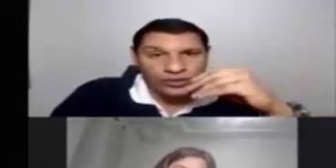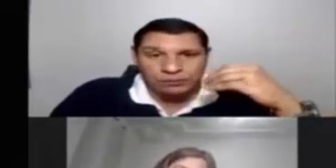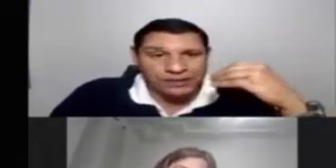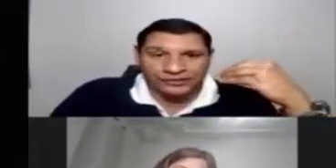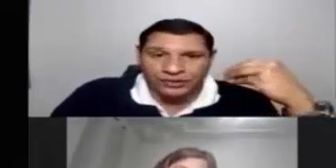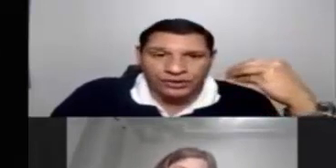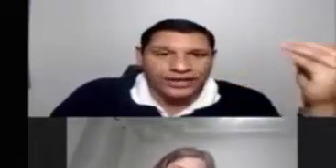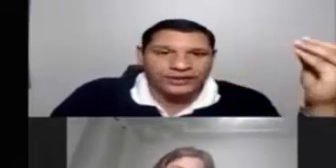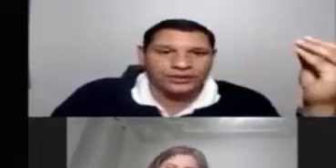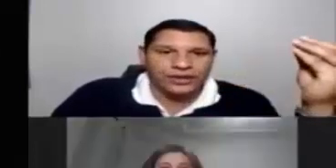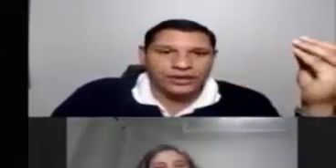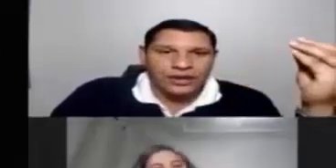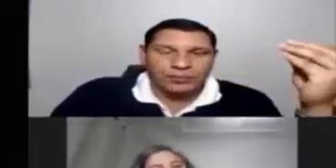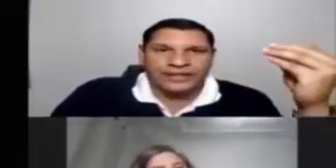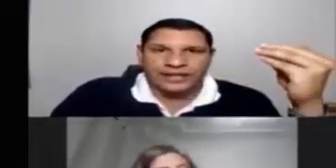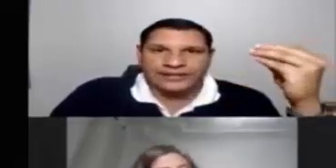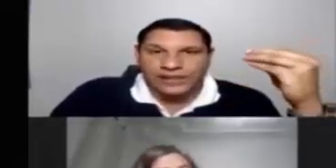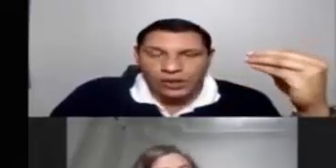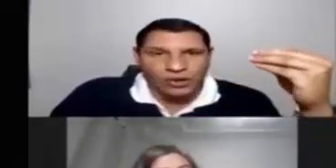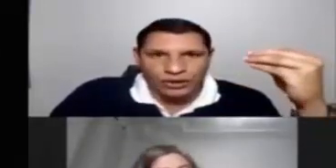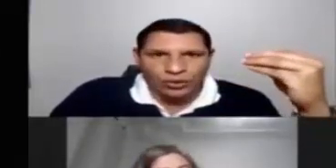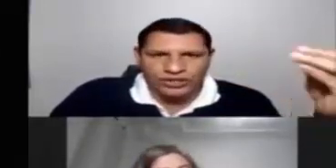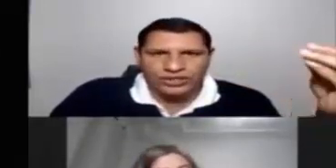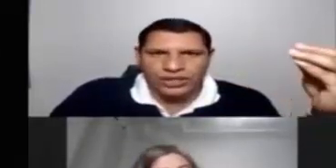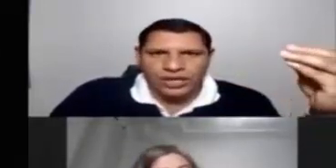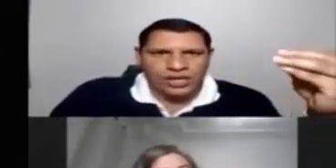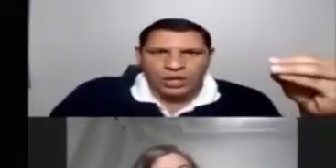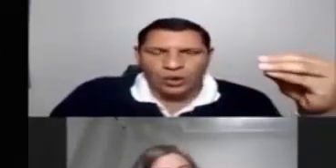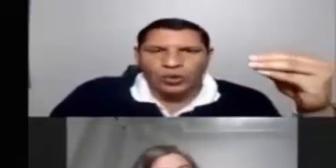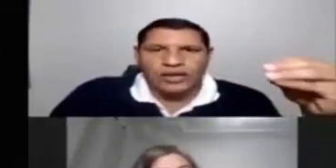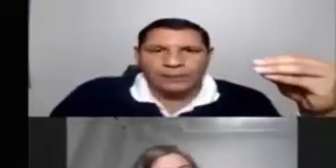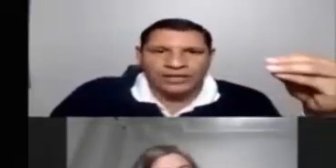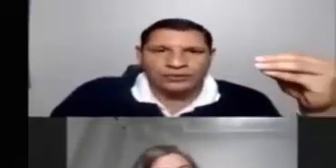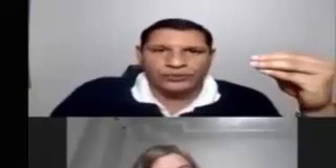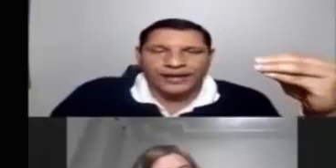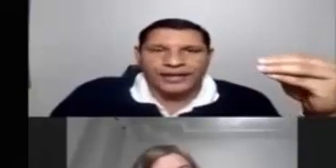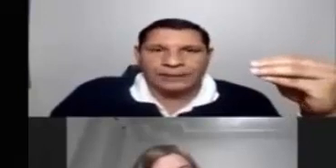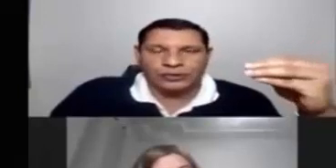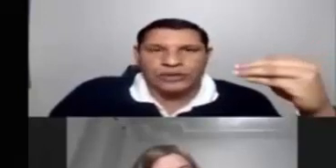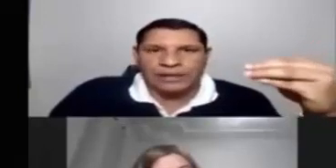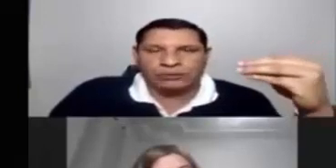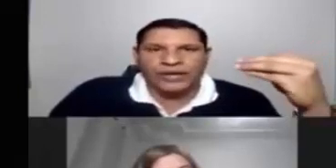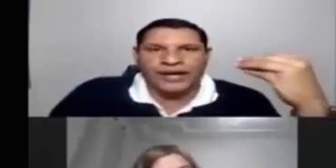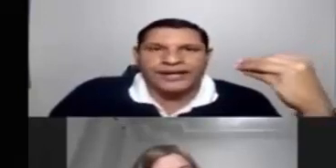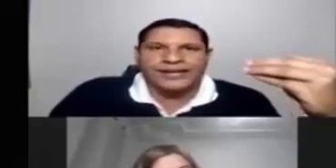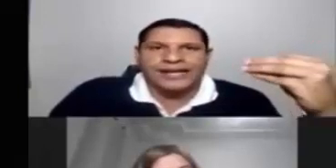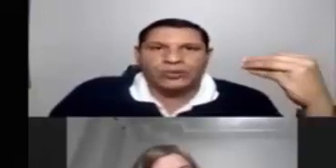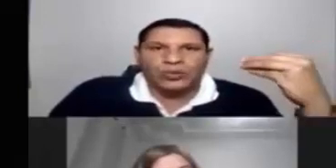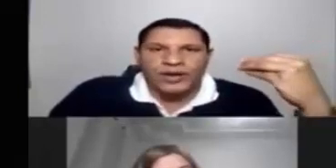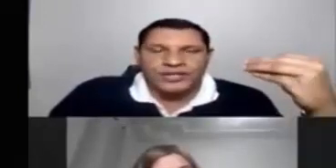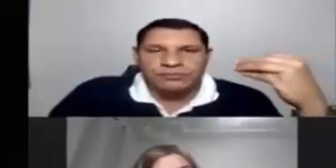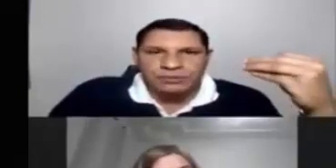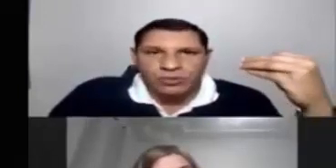É a única explicação que eu tenho. Porque se eu morrer hoje, eu nunca mais voltarei, mas eu nunca mais voltarei